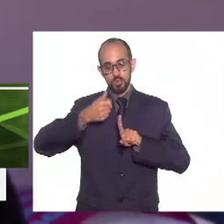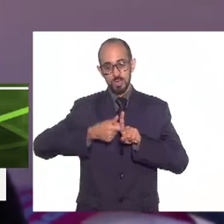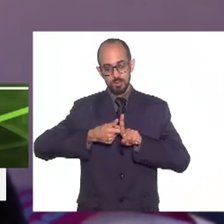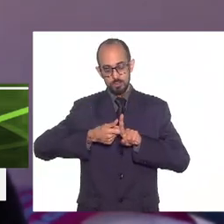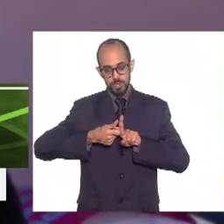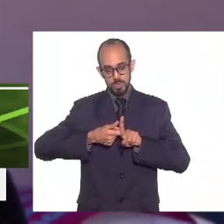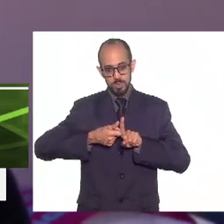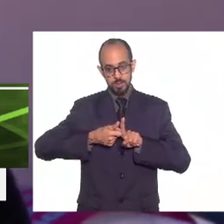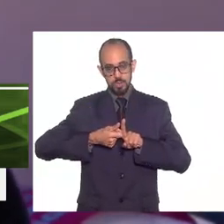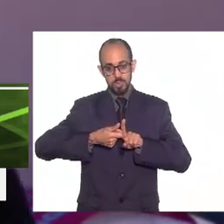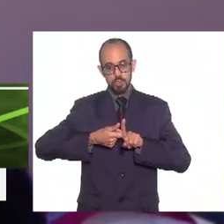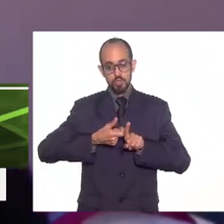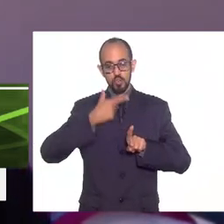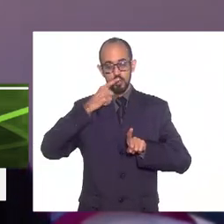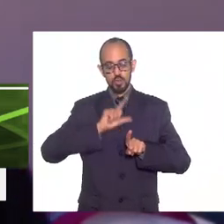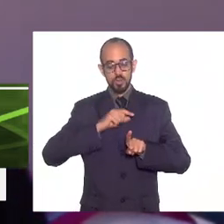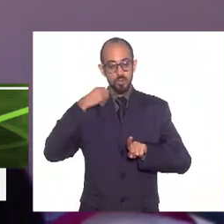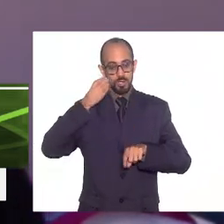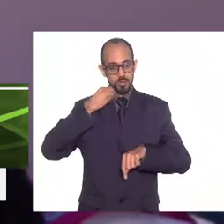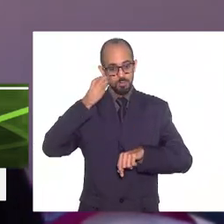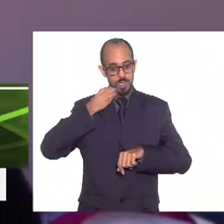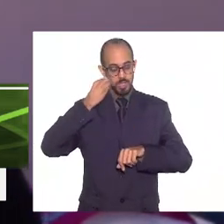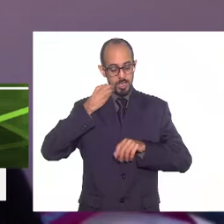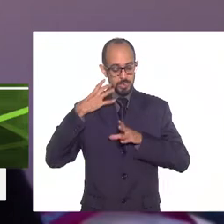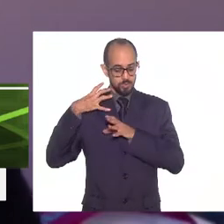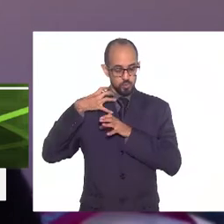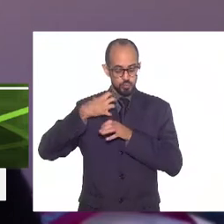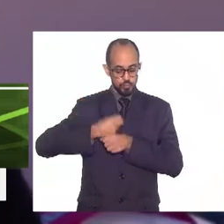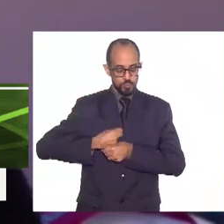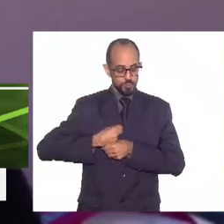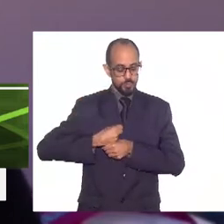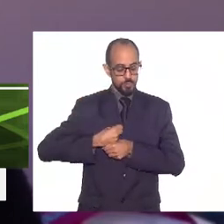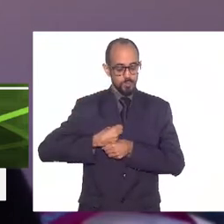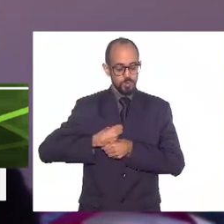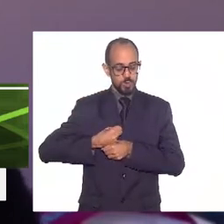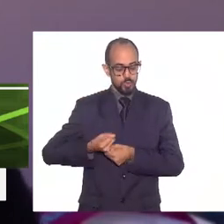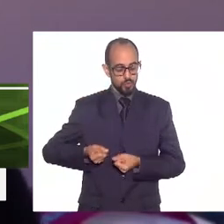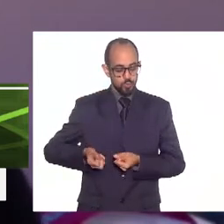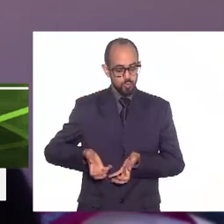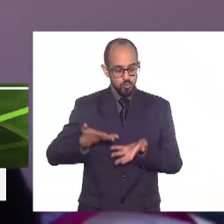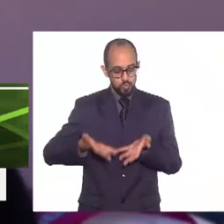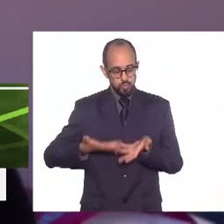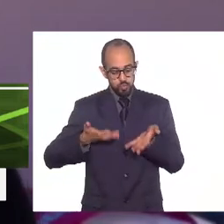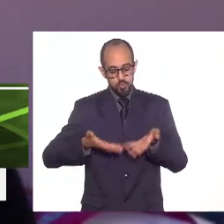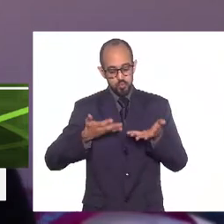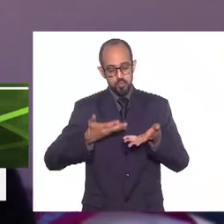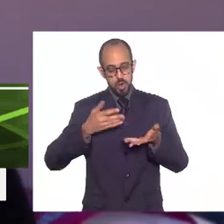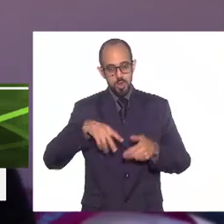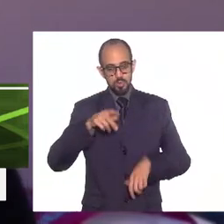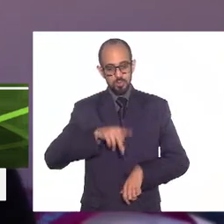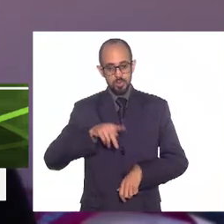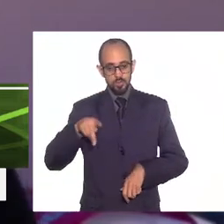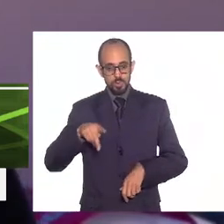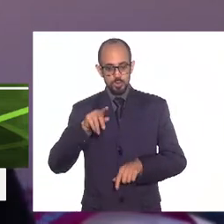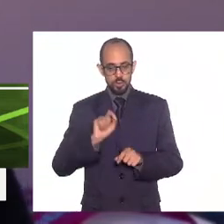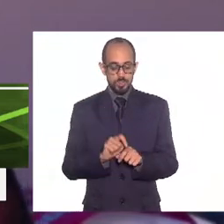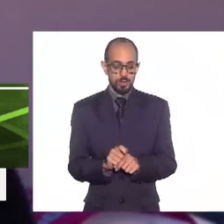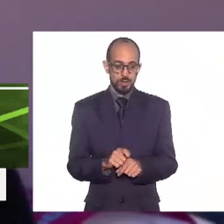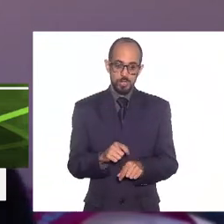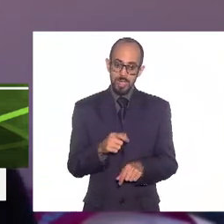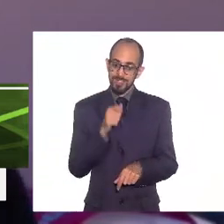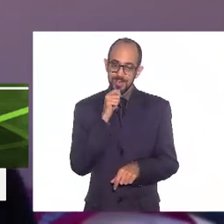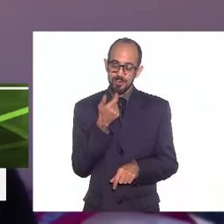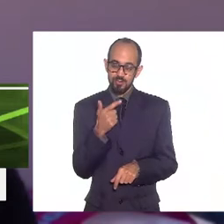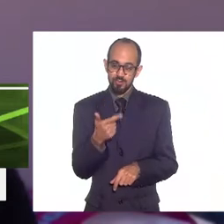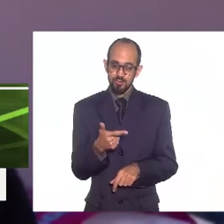conseguimos, com a experiência acumulada, estimular professores que não tinham